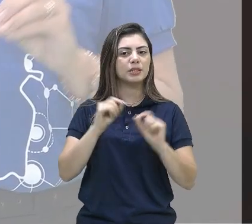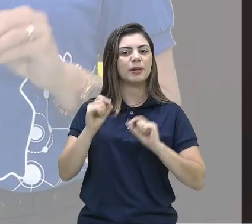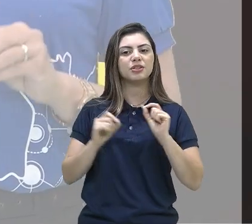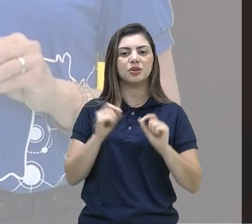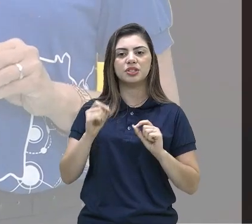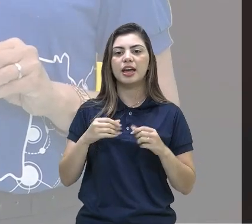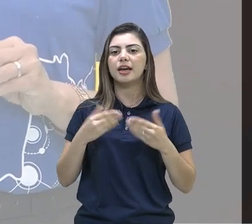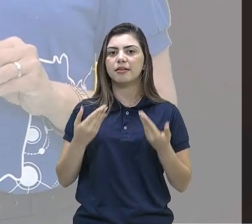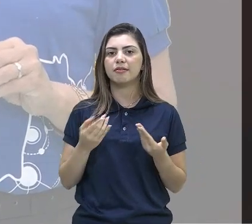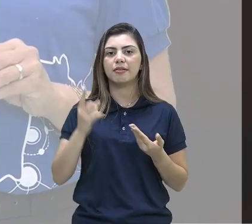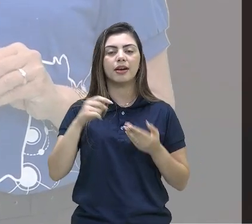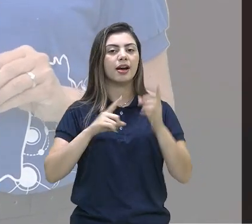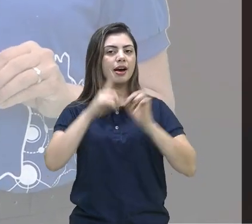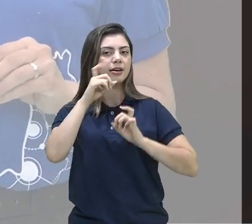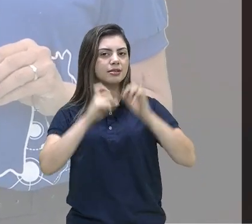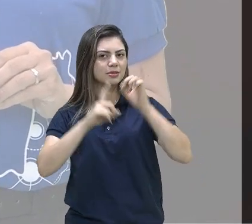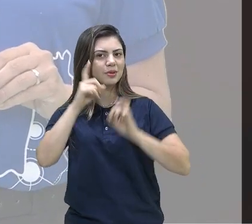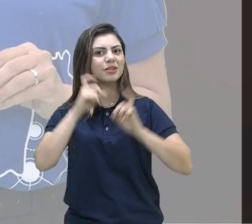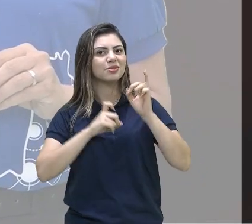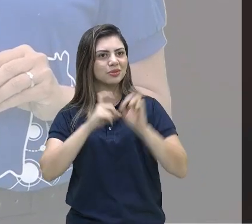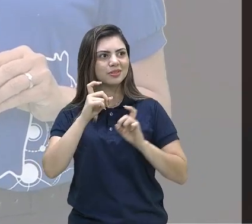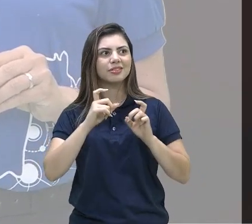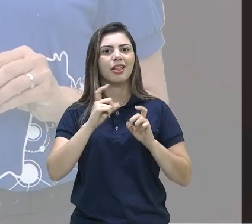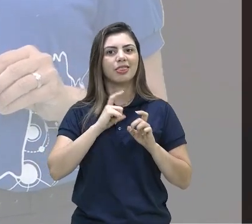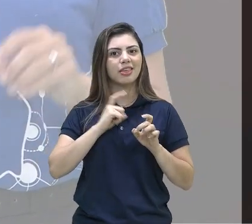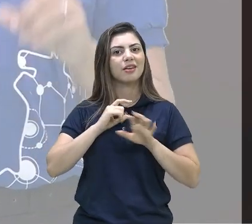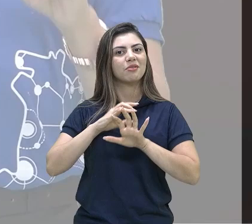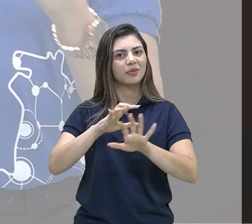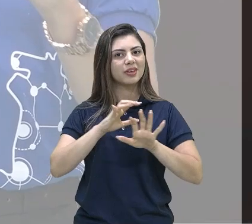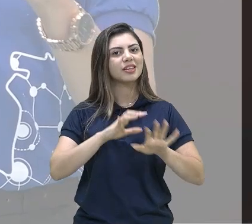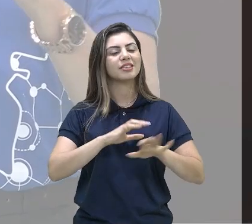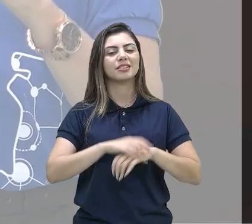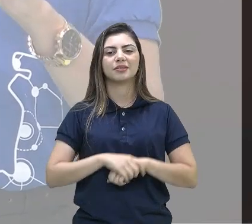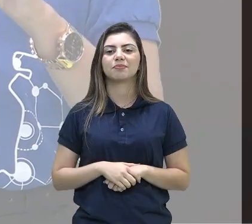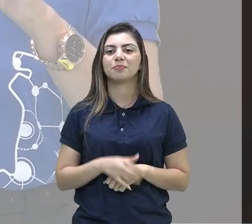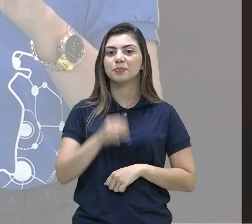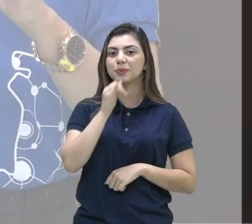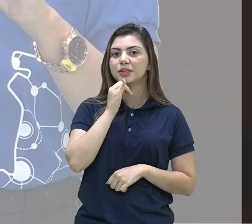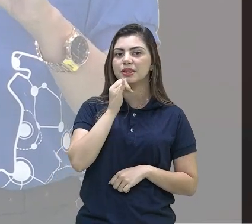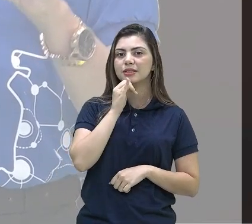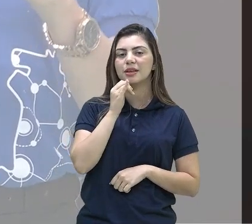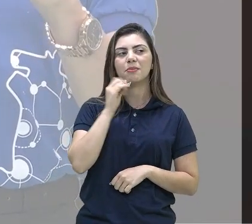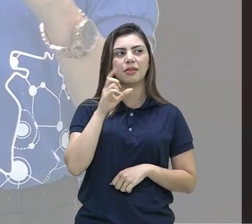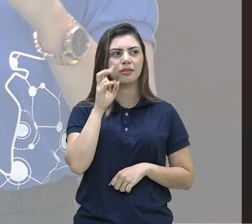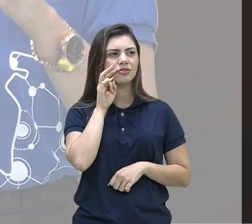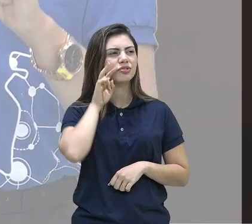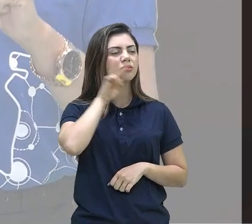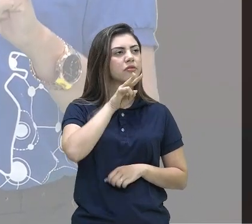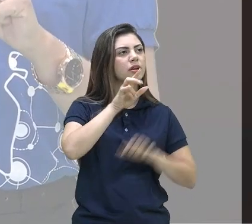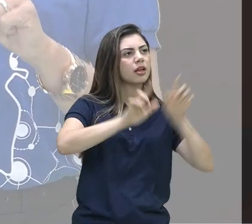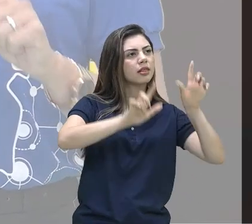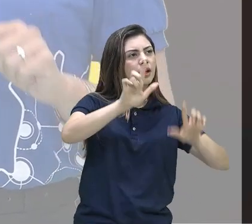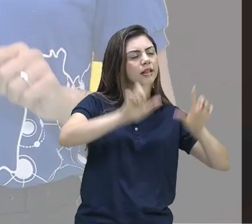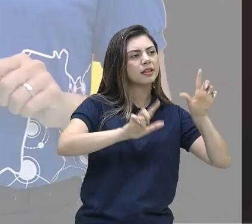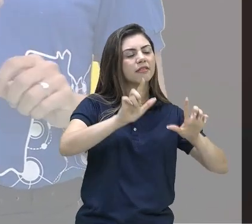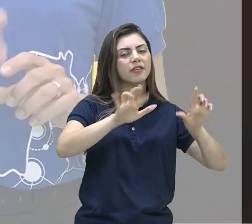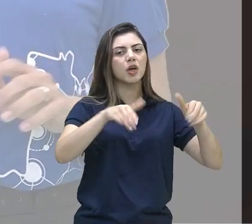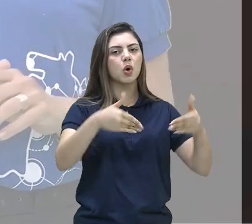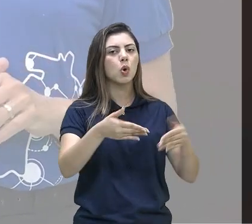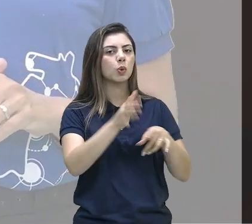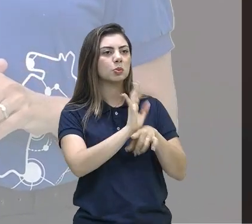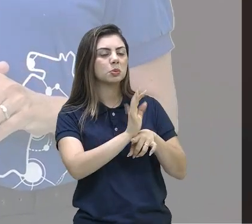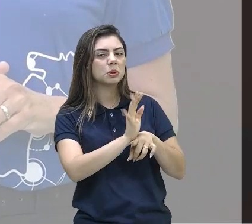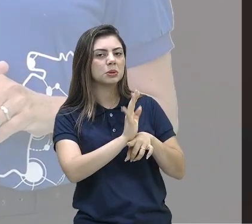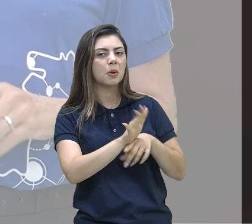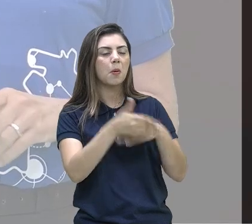Determinados movimentos que nós fazemos, às vezes, está lá na televisão, você viu no cinema, viu